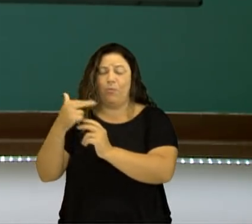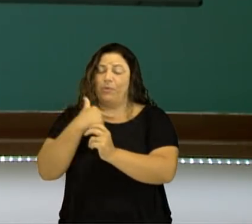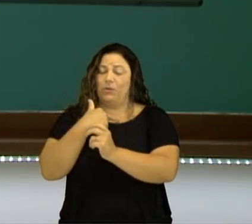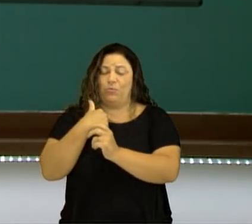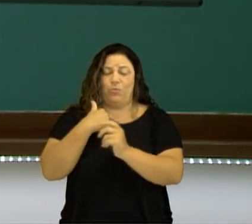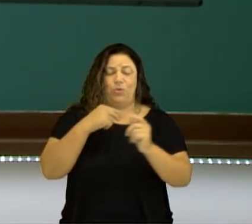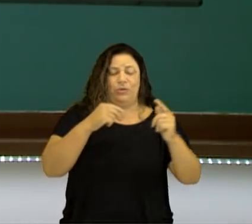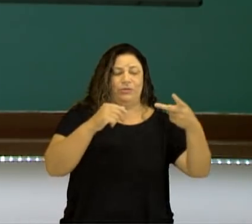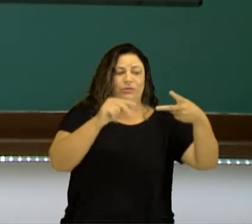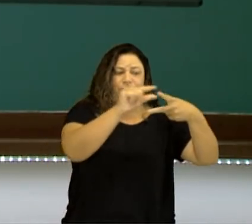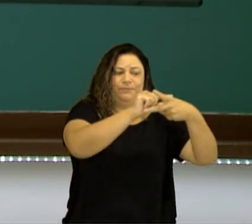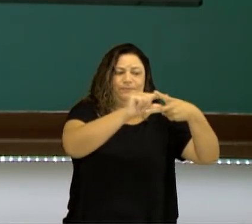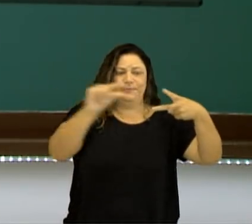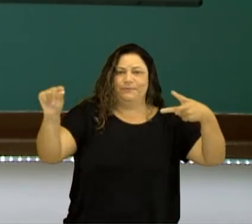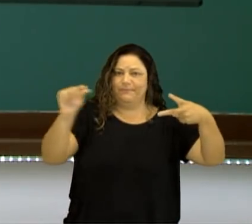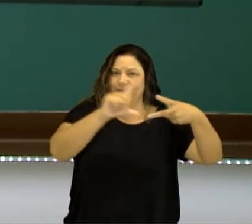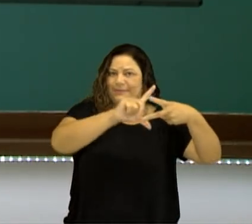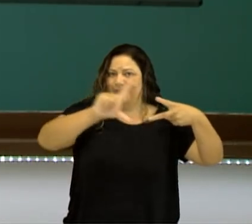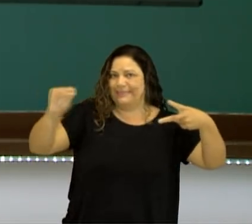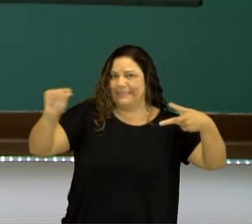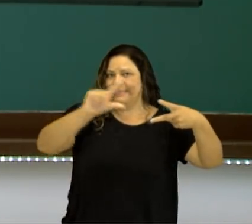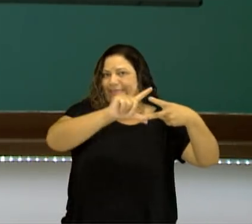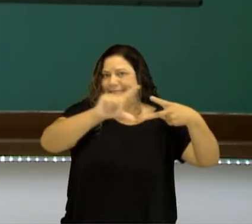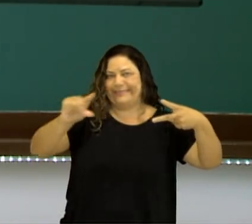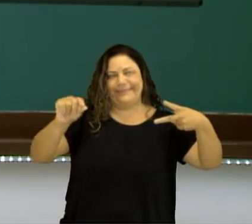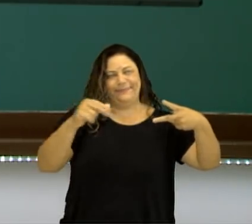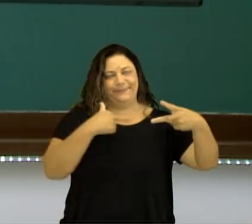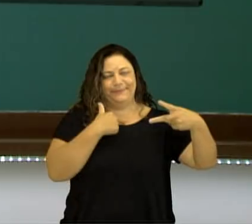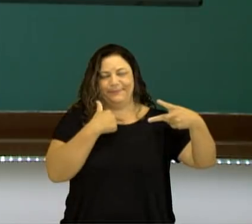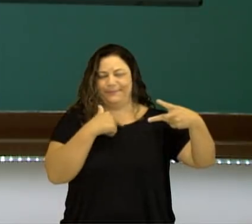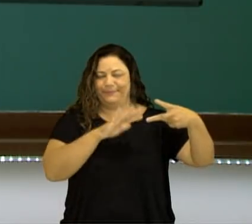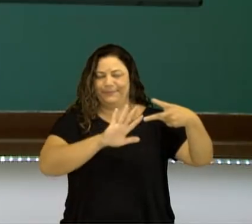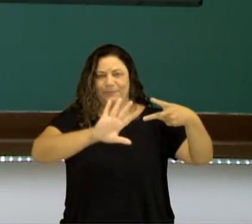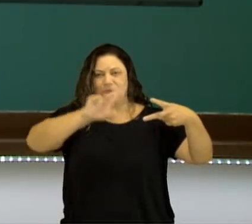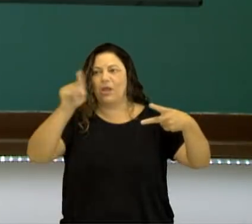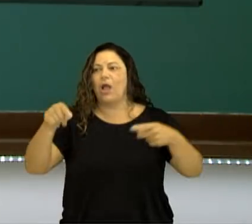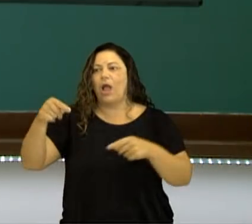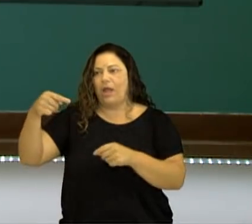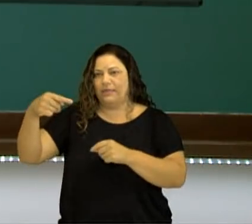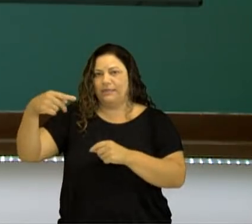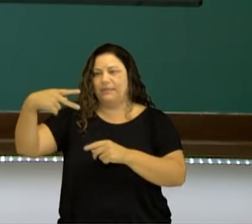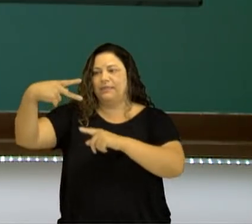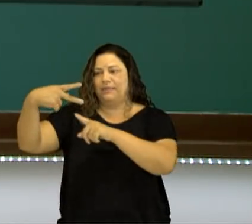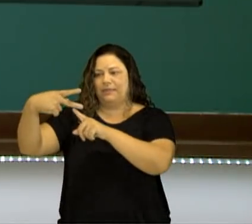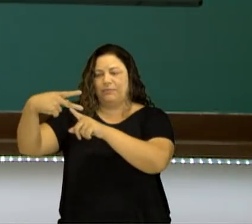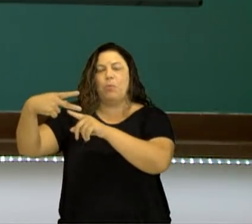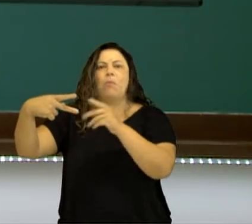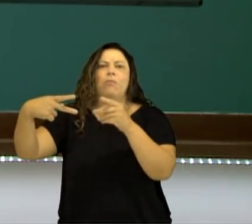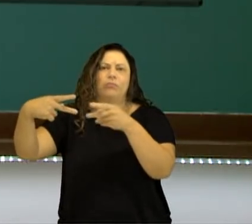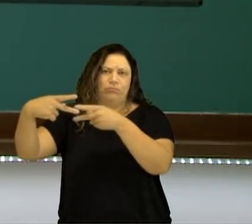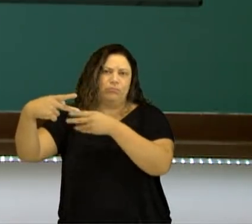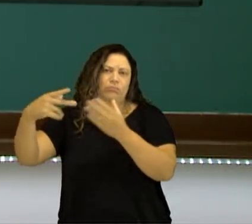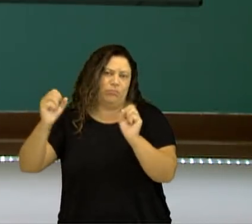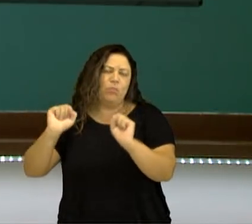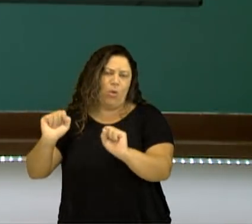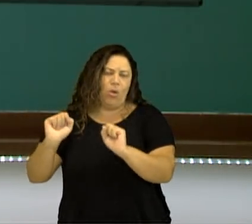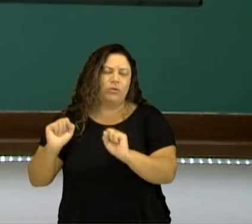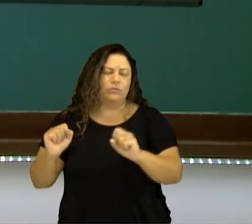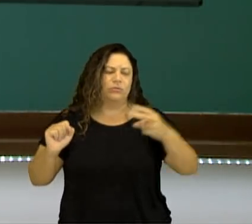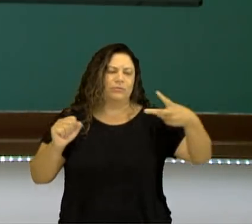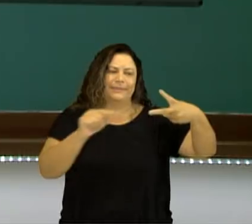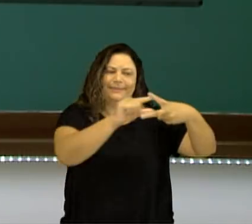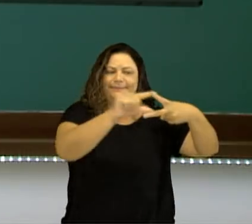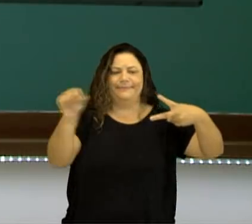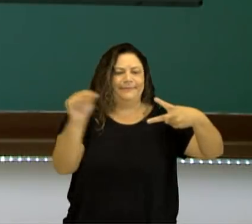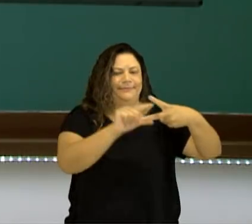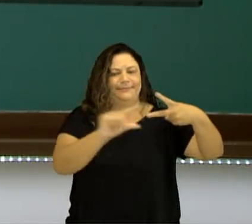tá bom? Então eu não posso sair com duas, mas eu posso chegar em duas com o mesmo valor, tá? Mas a saída é